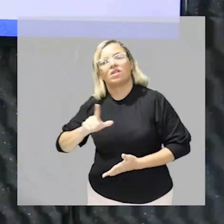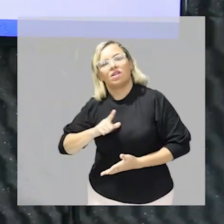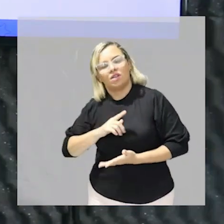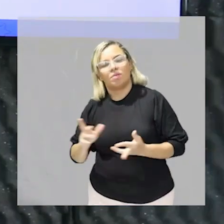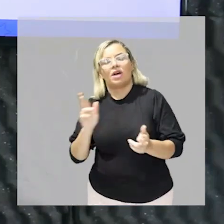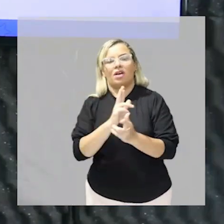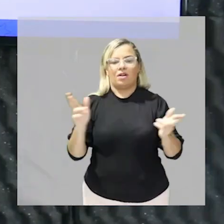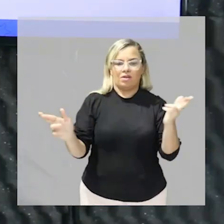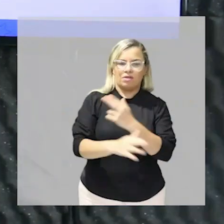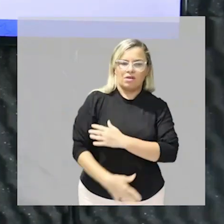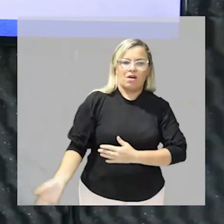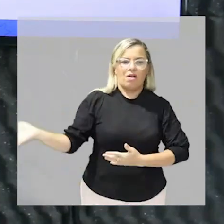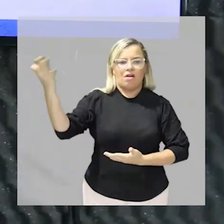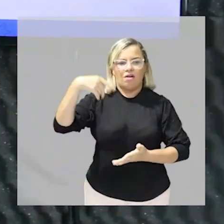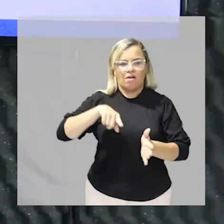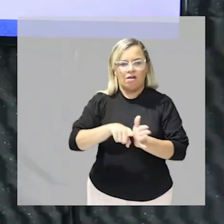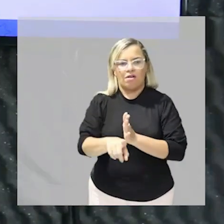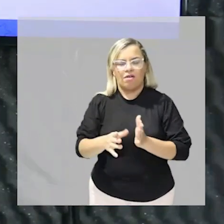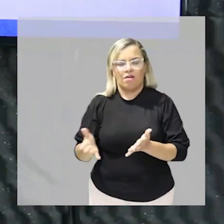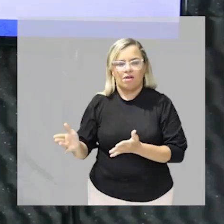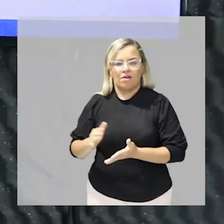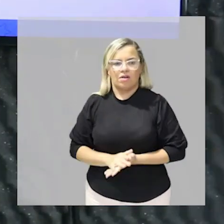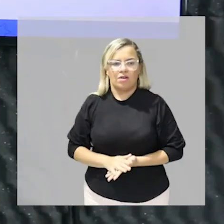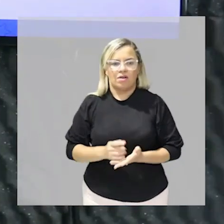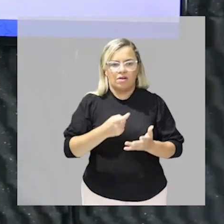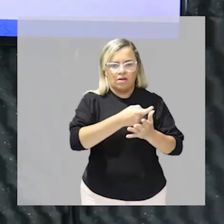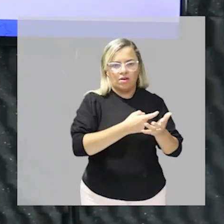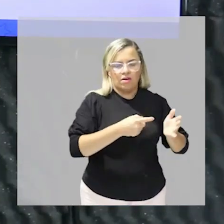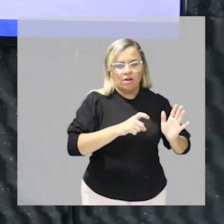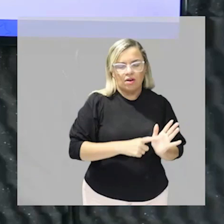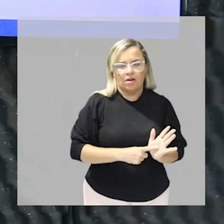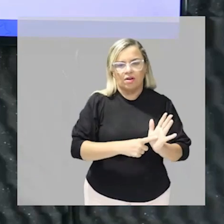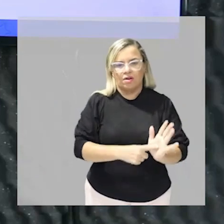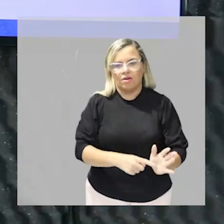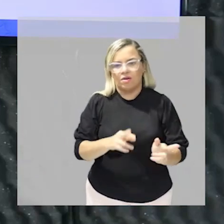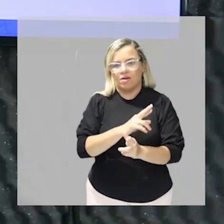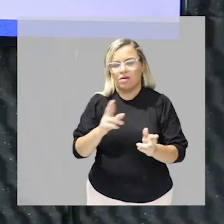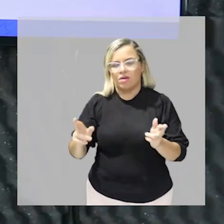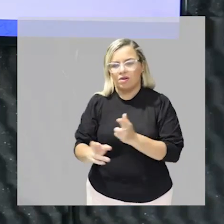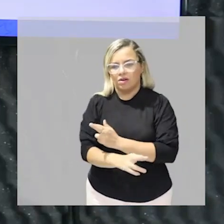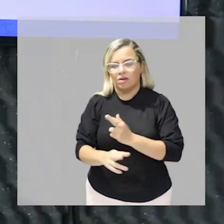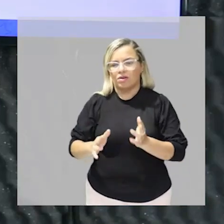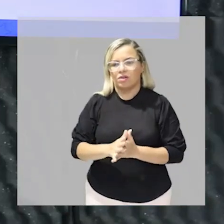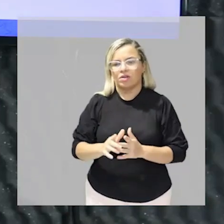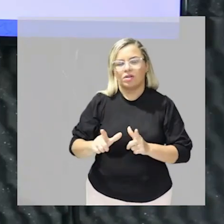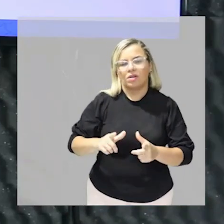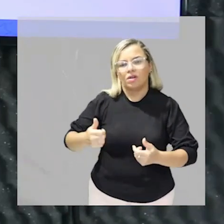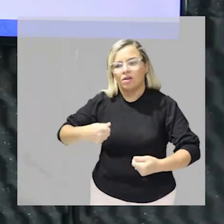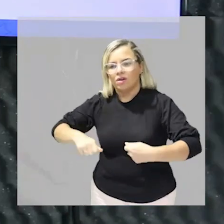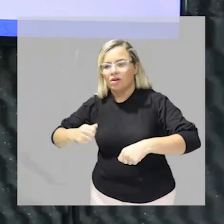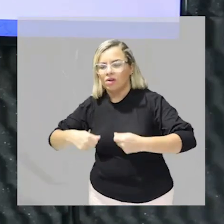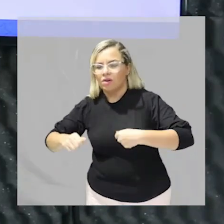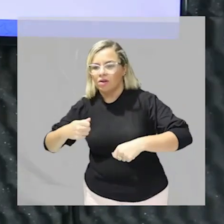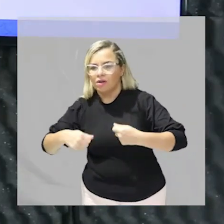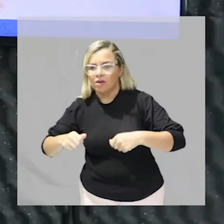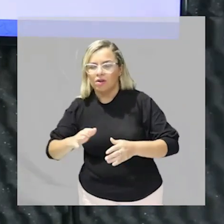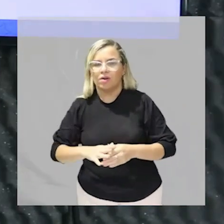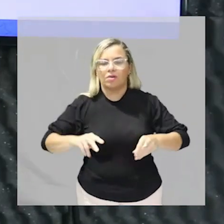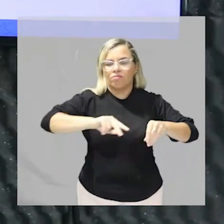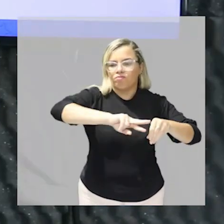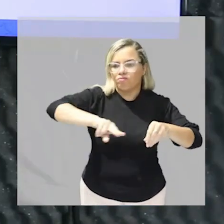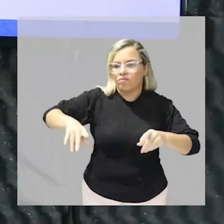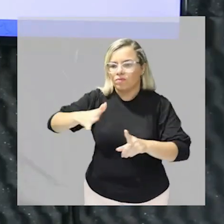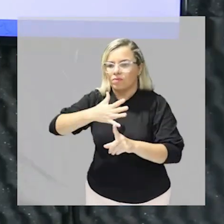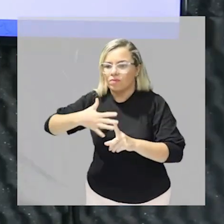questão. Vamos lá, volta para o comando. O texto apresenta uma relação, né, entre a atividade econômica, mineradora e a